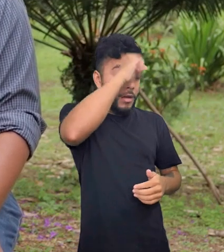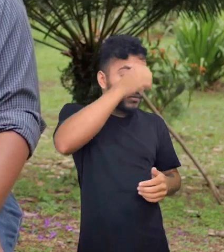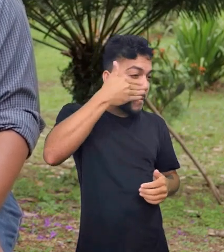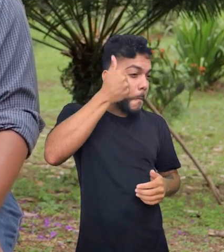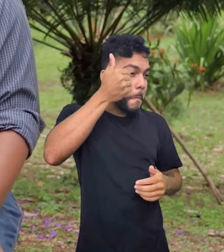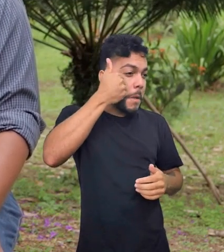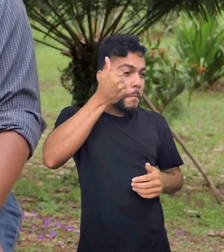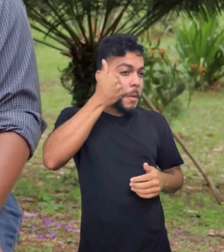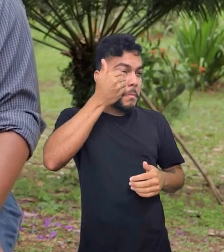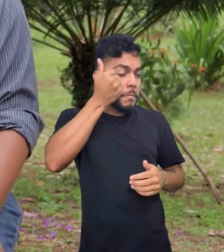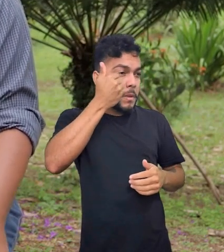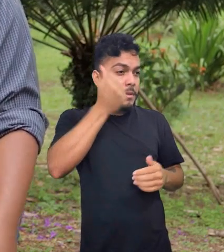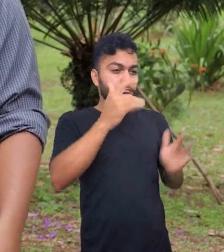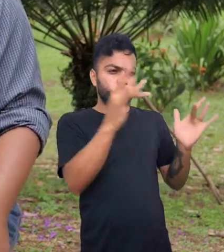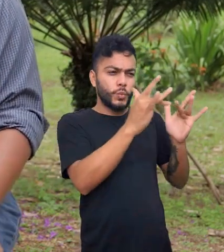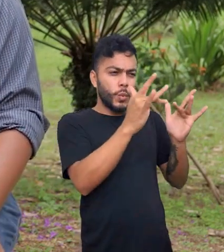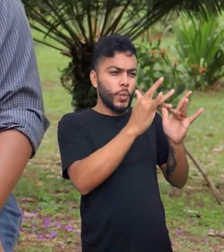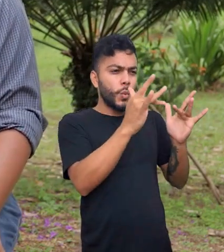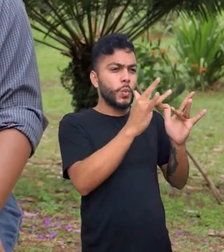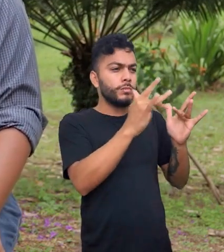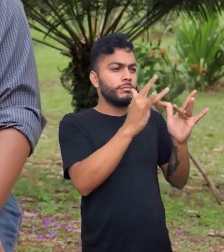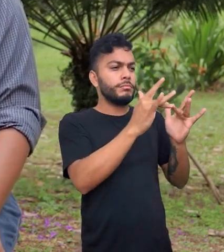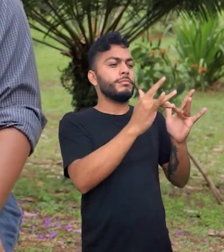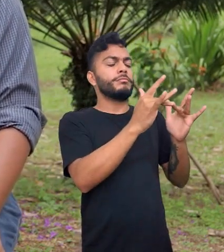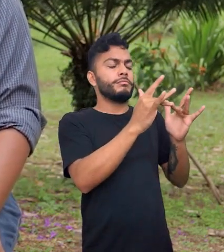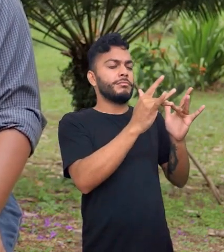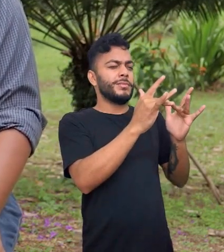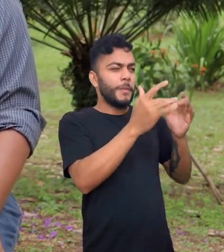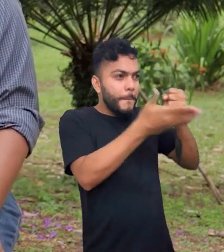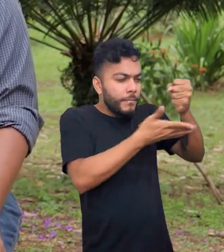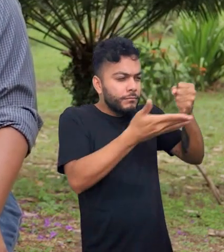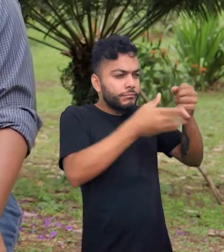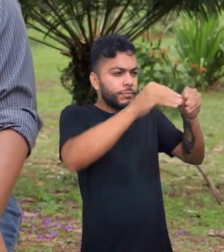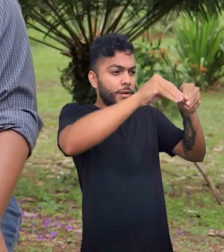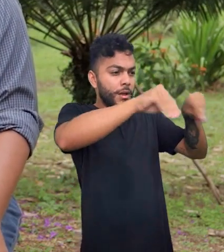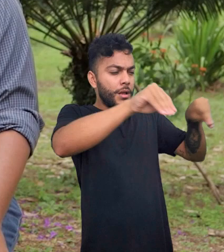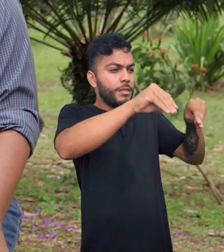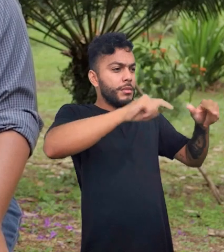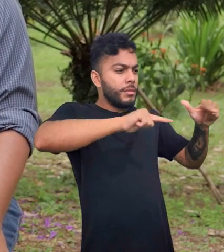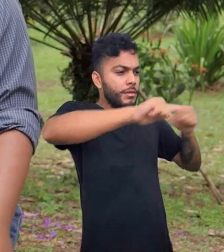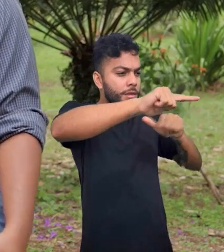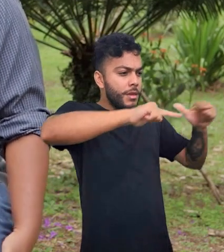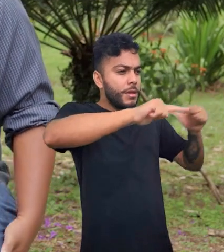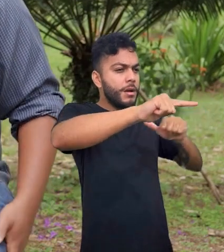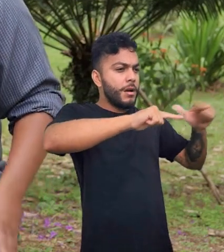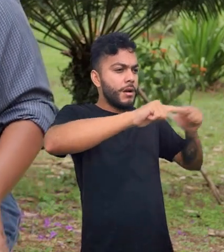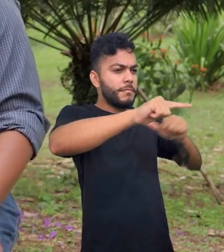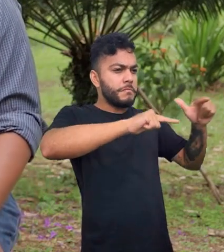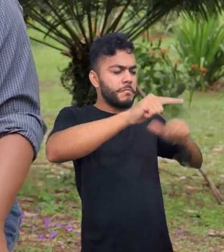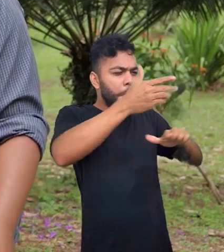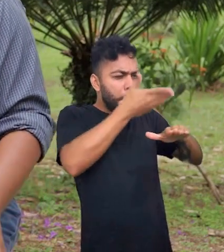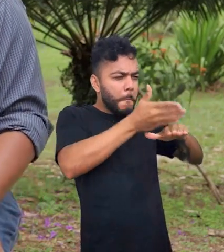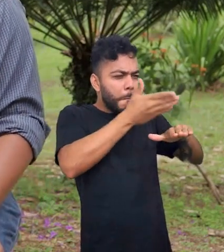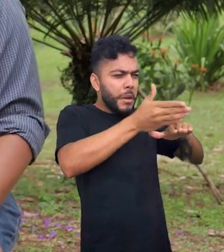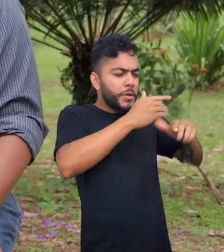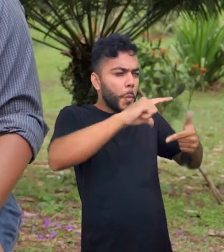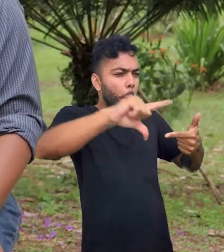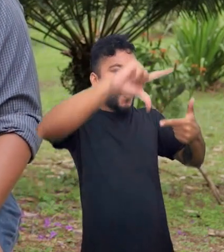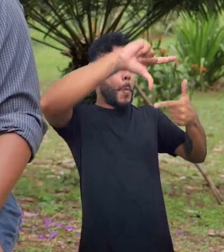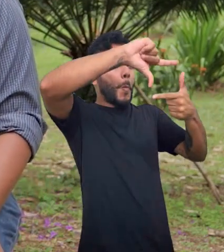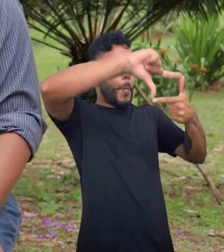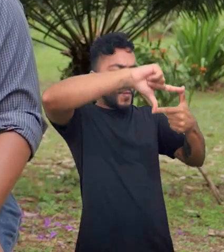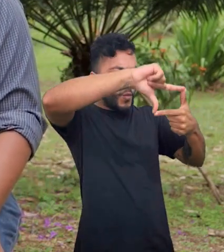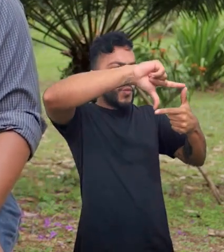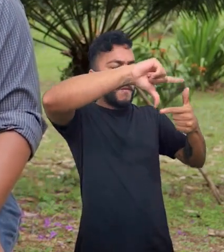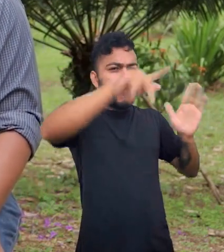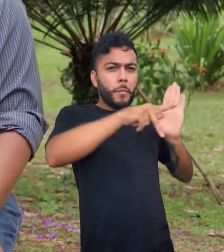do trabalho, das práticas de alienação que envolvem nossos corpos nesse espaço. E para mim esse